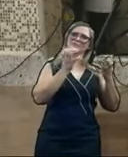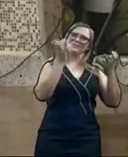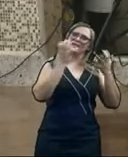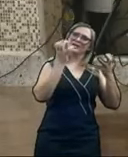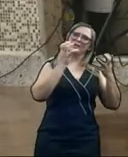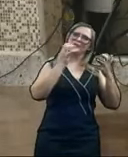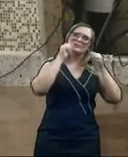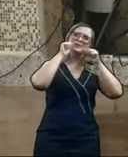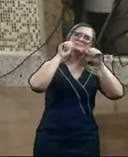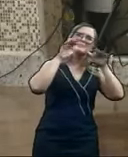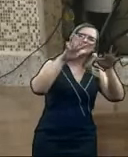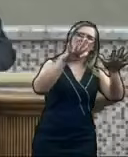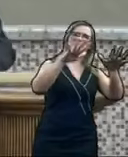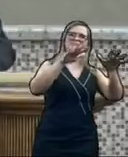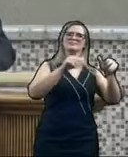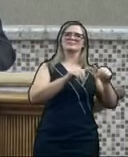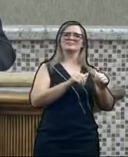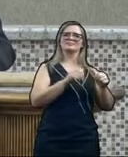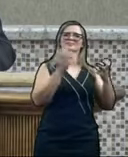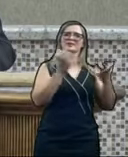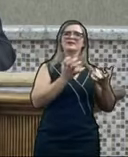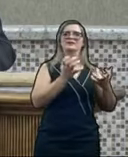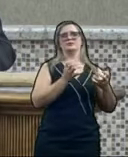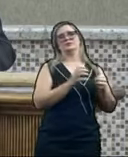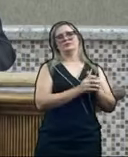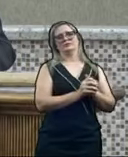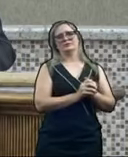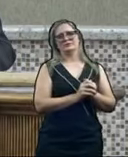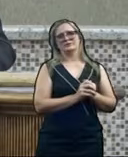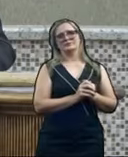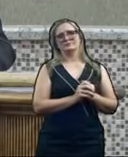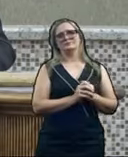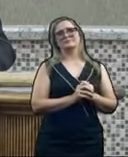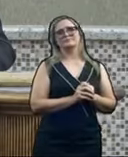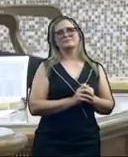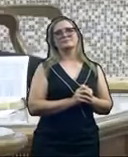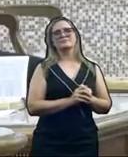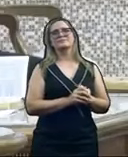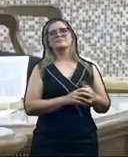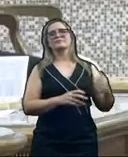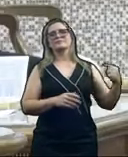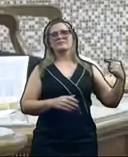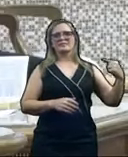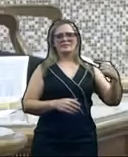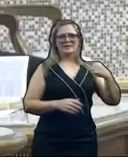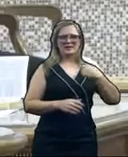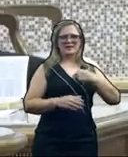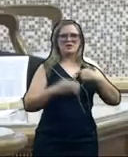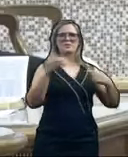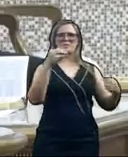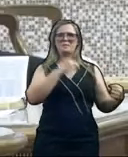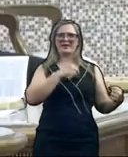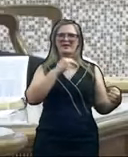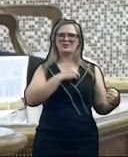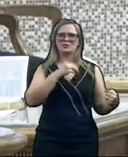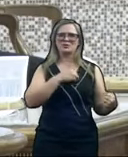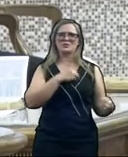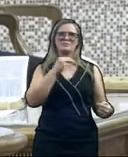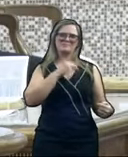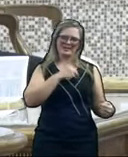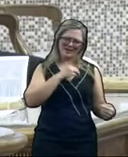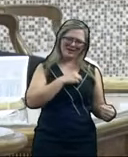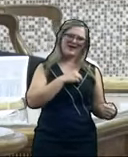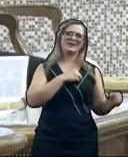para o lugar onde Deus tem para mim eu sou esse cara se fosse cara aqui ninguém acredita na minha palavra